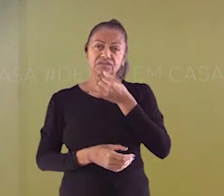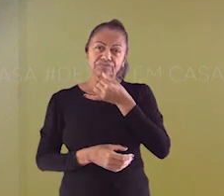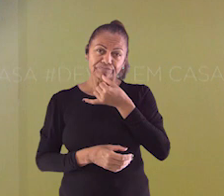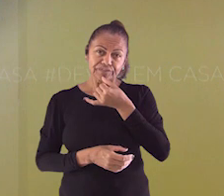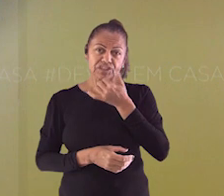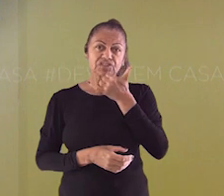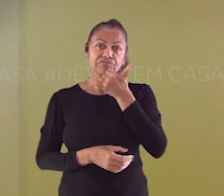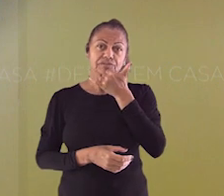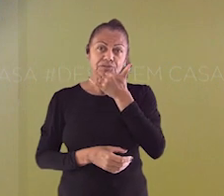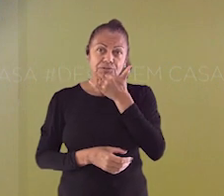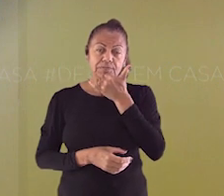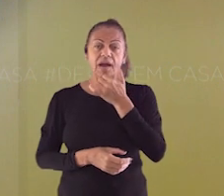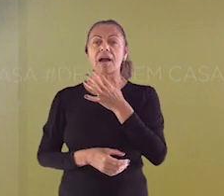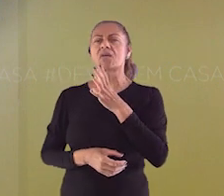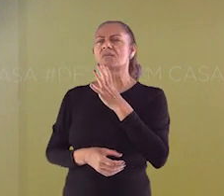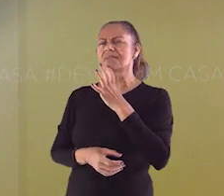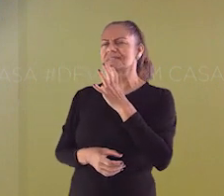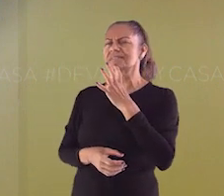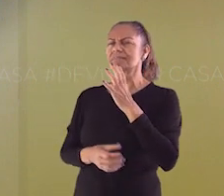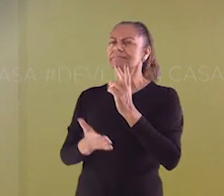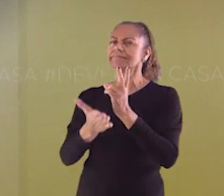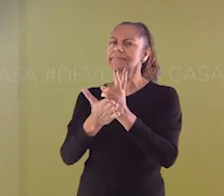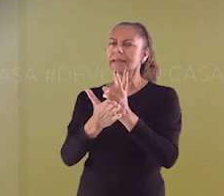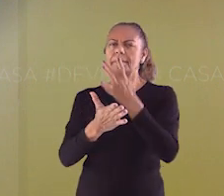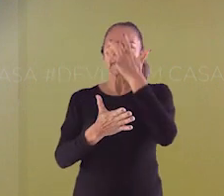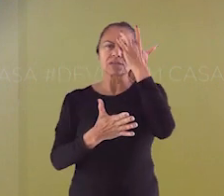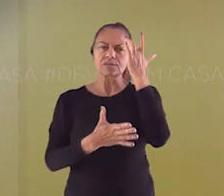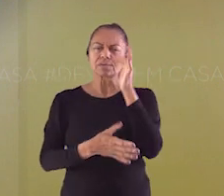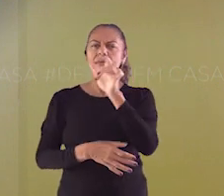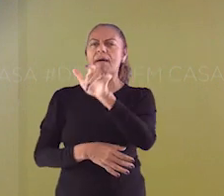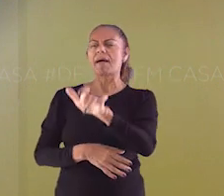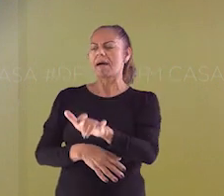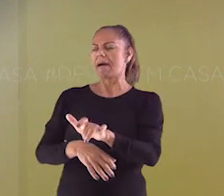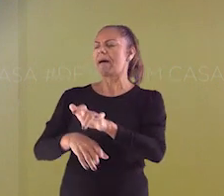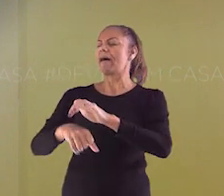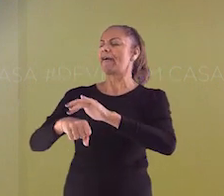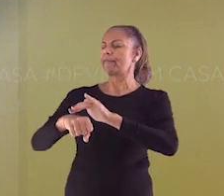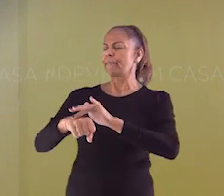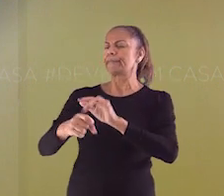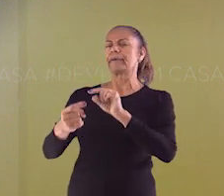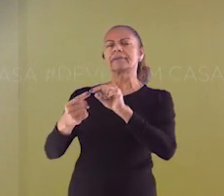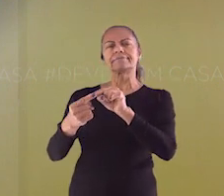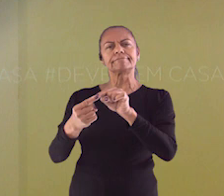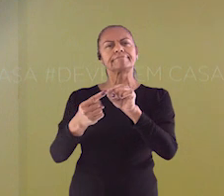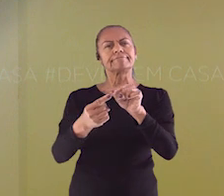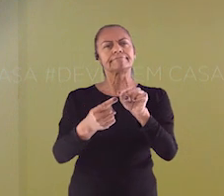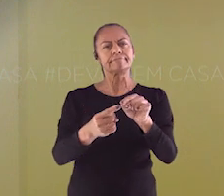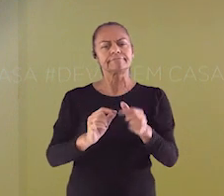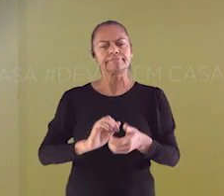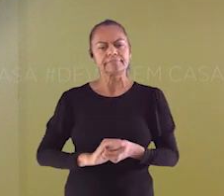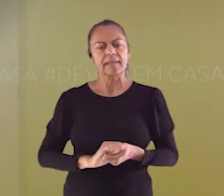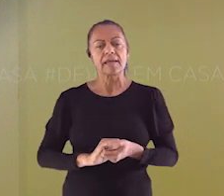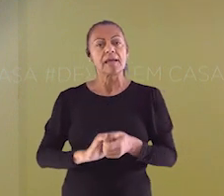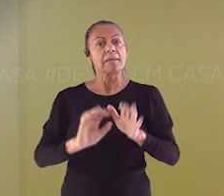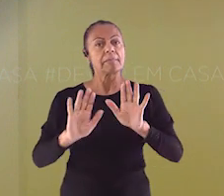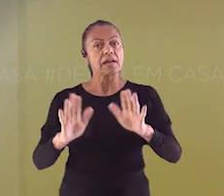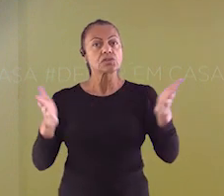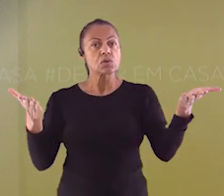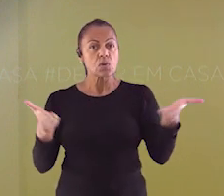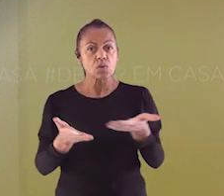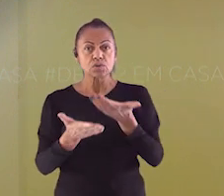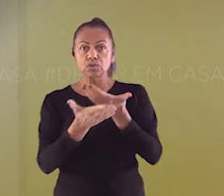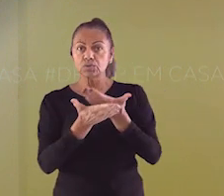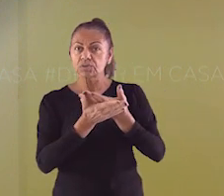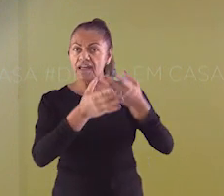nós temos ou conhecemos alguém que tem. Mas hoje, nós não vamos aprofundar nossa conversa em relação a